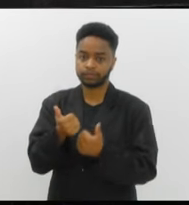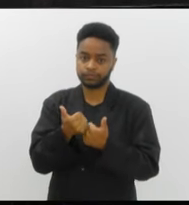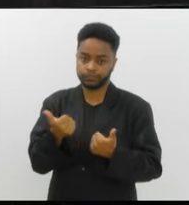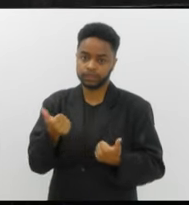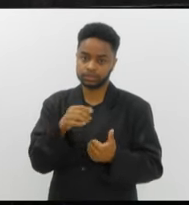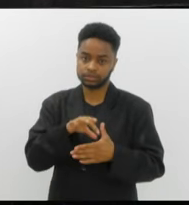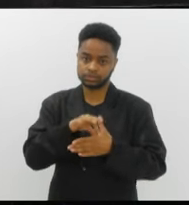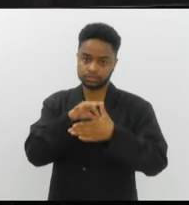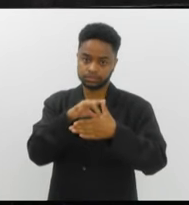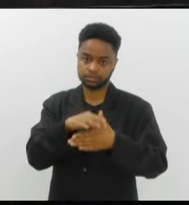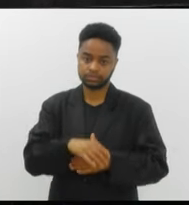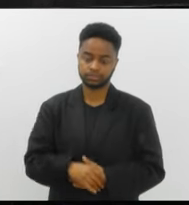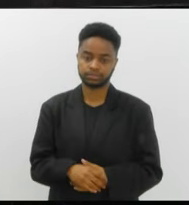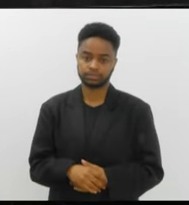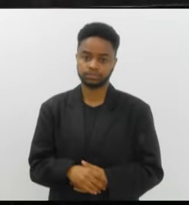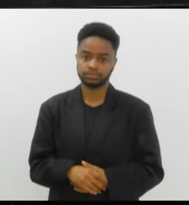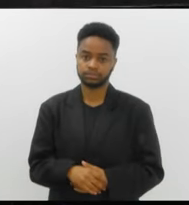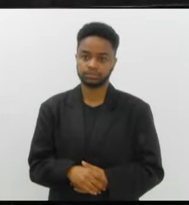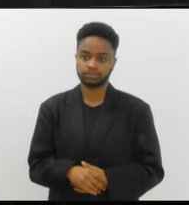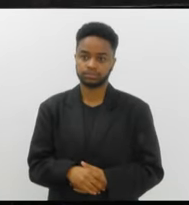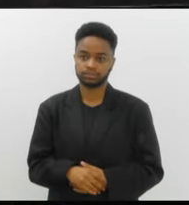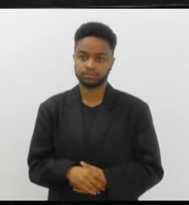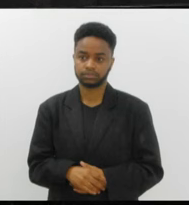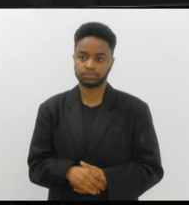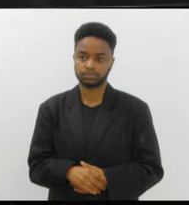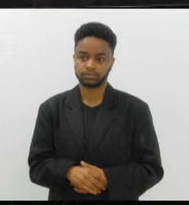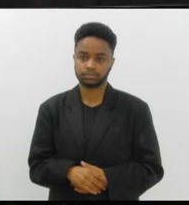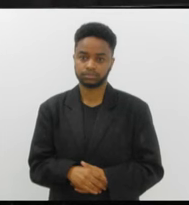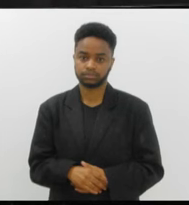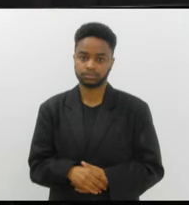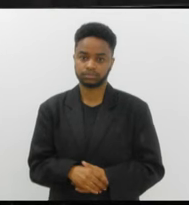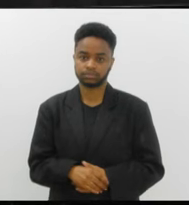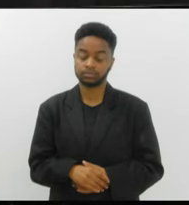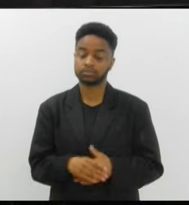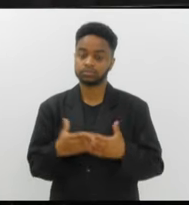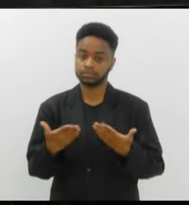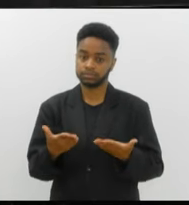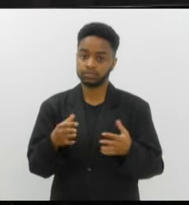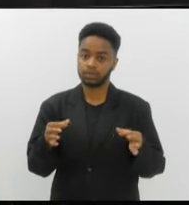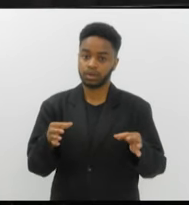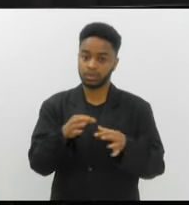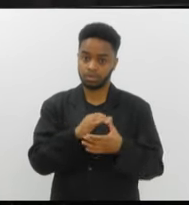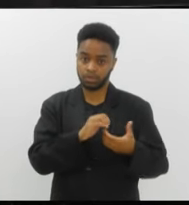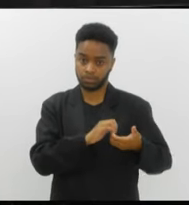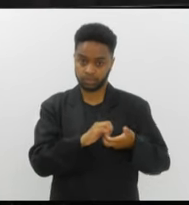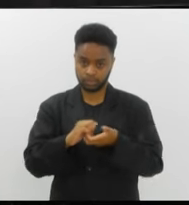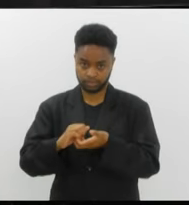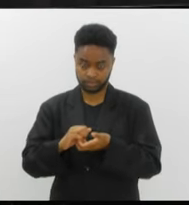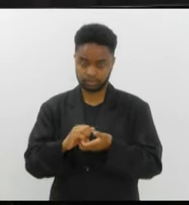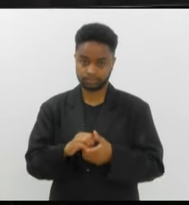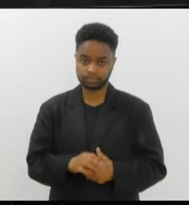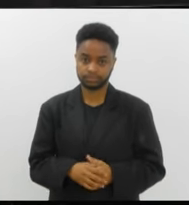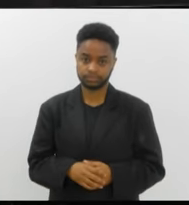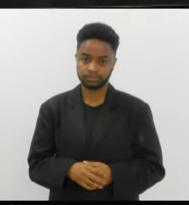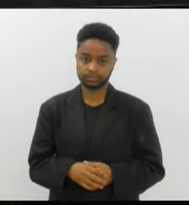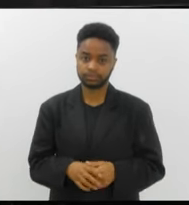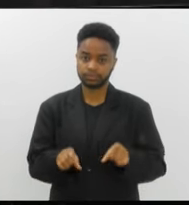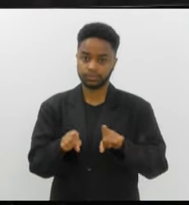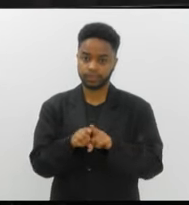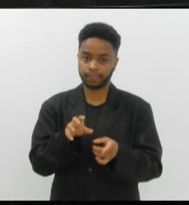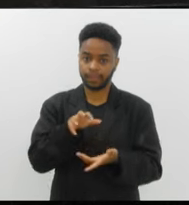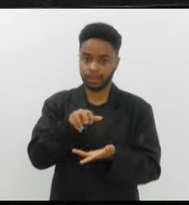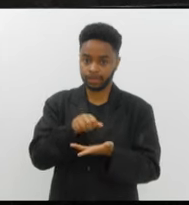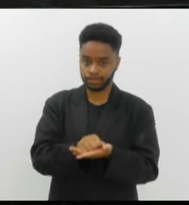vice-líderes. Então, feita a saudação e o